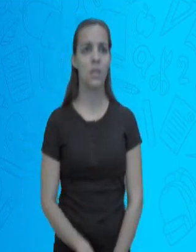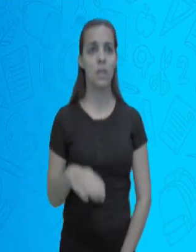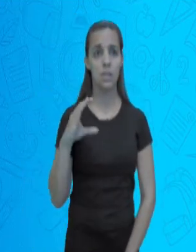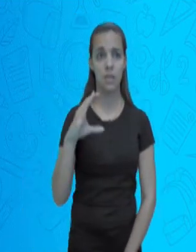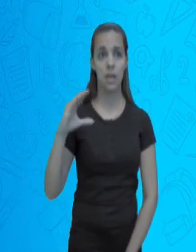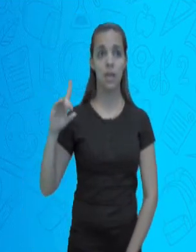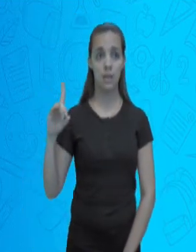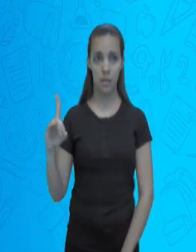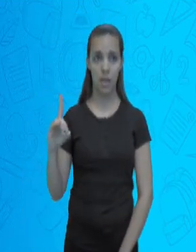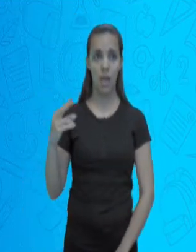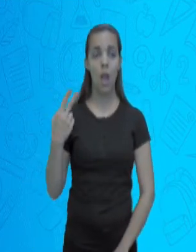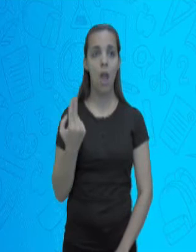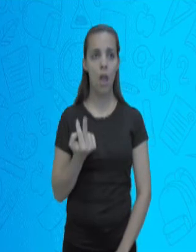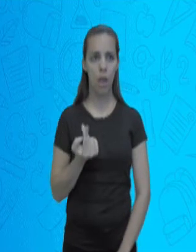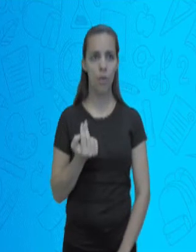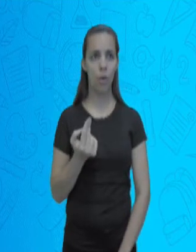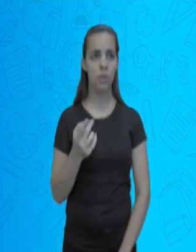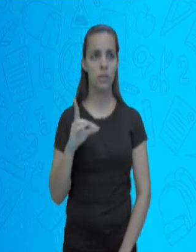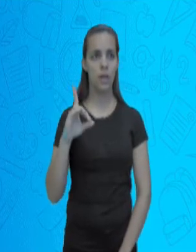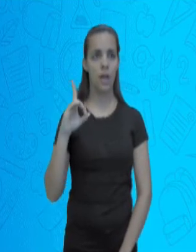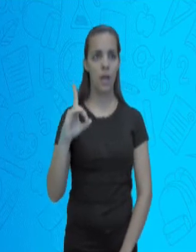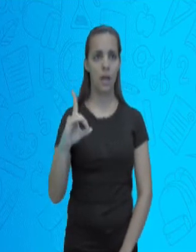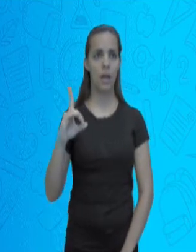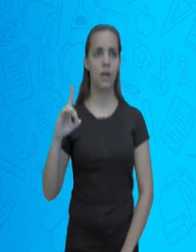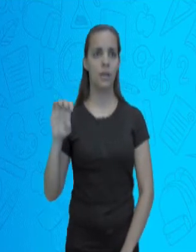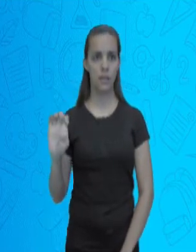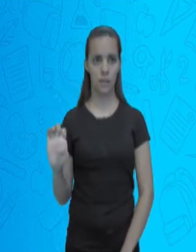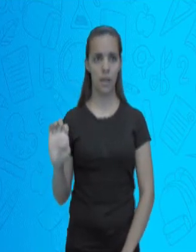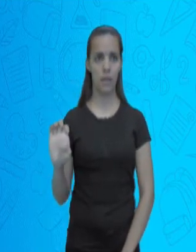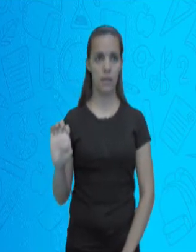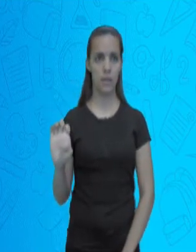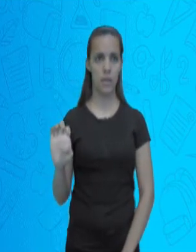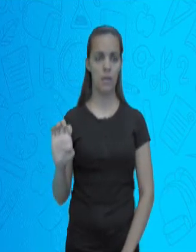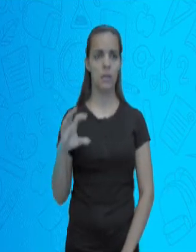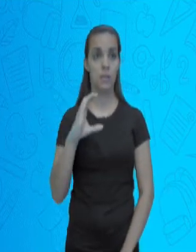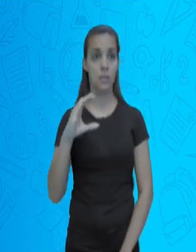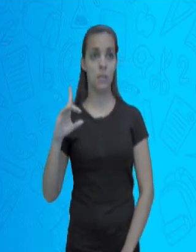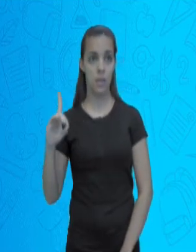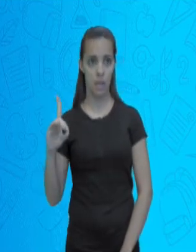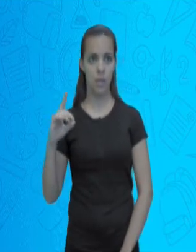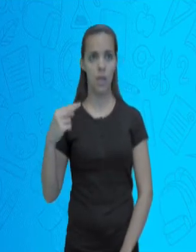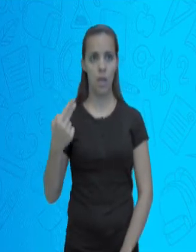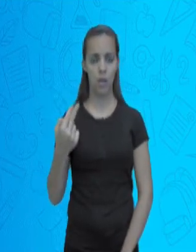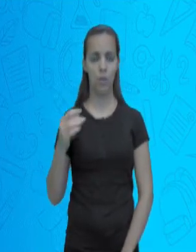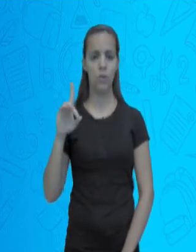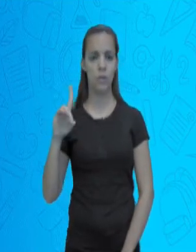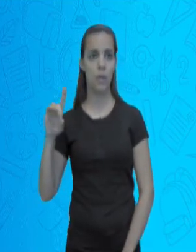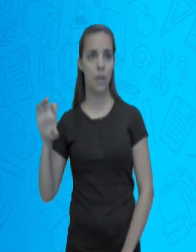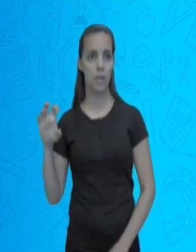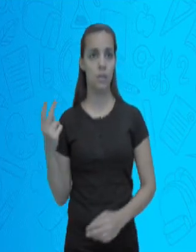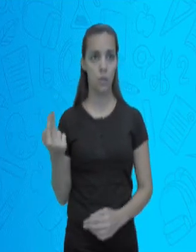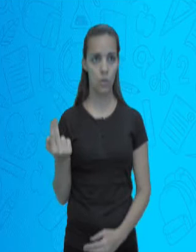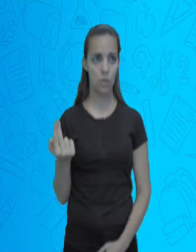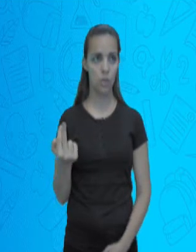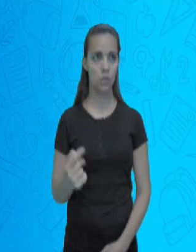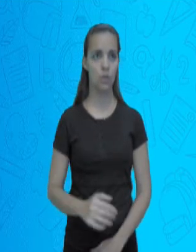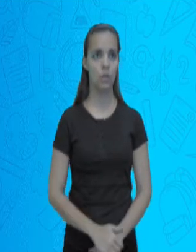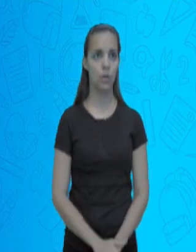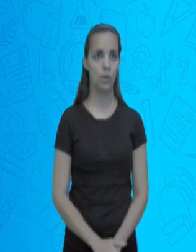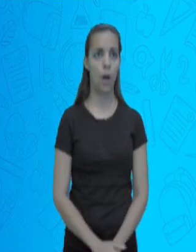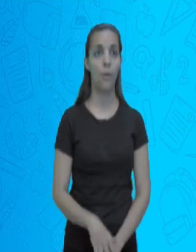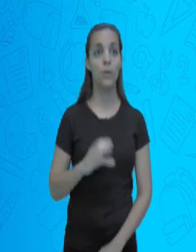CD e DE, eles são iguais. CD mede 6,6 e DE também